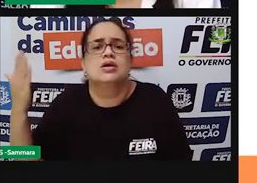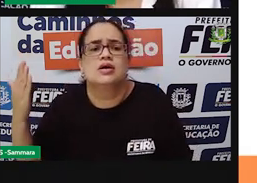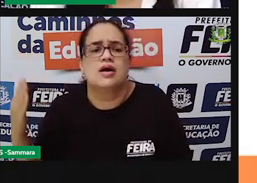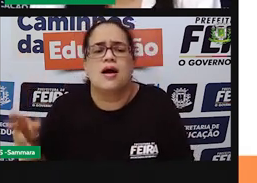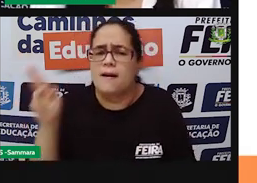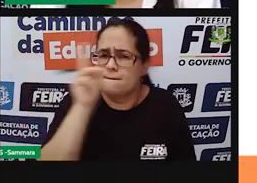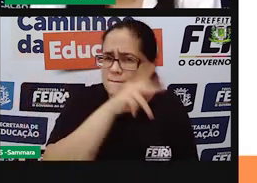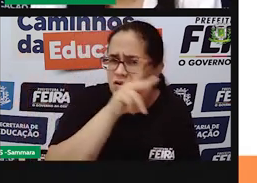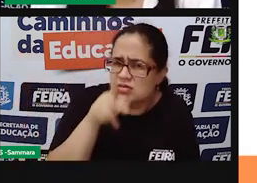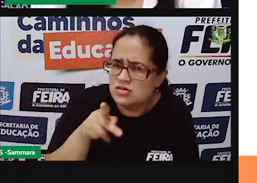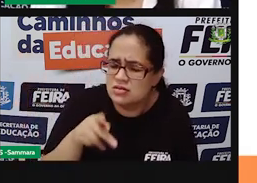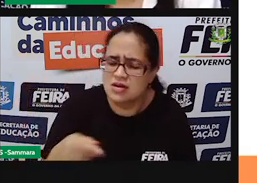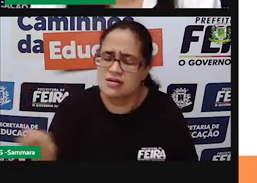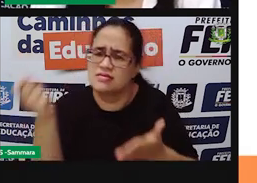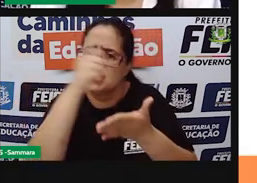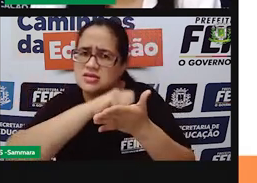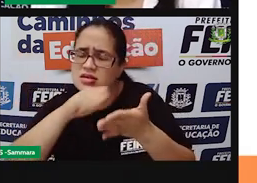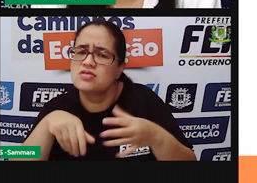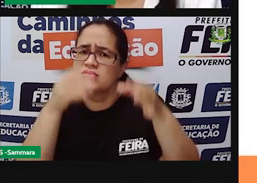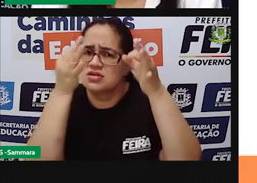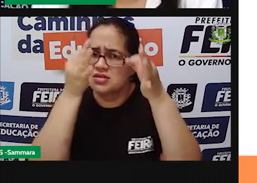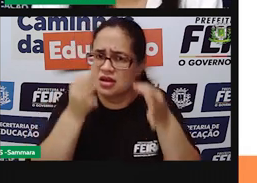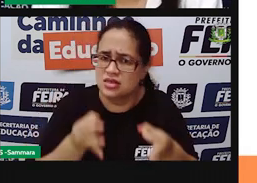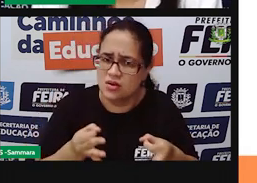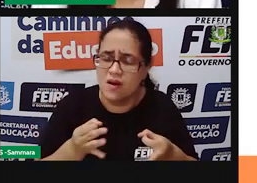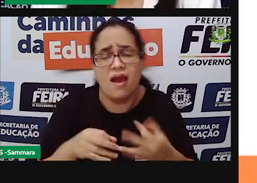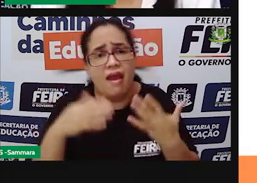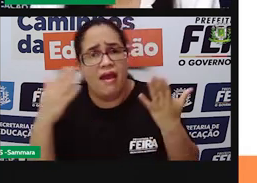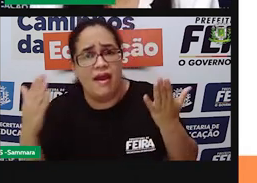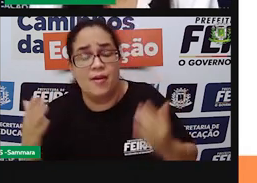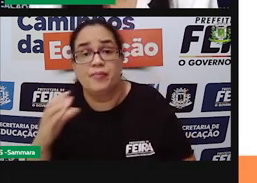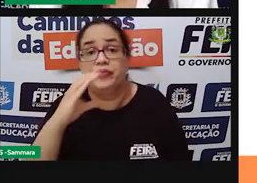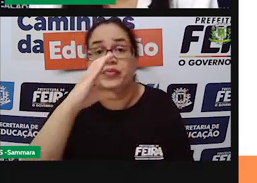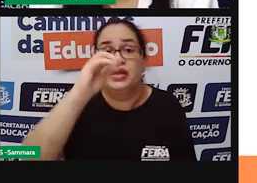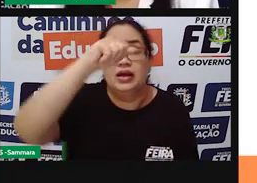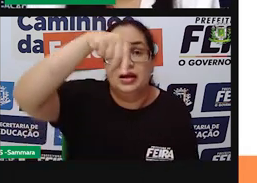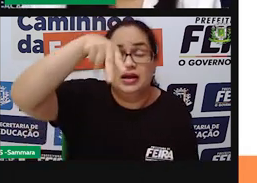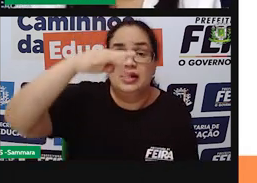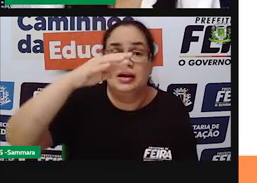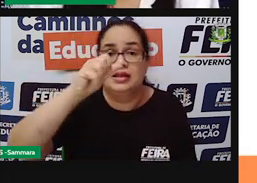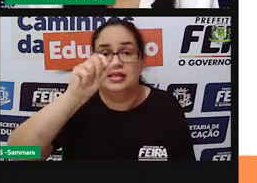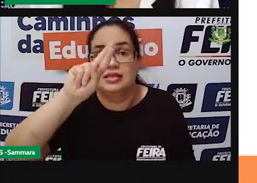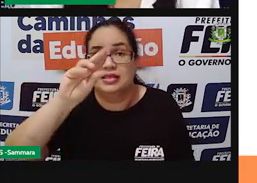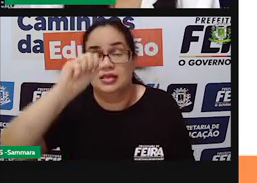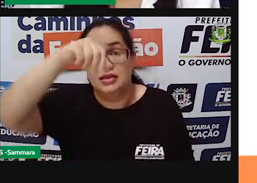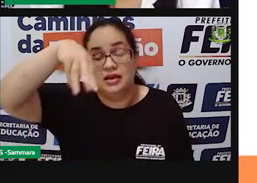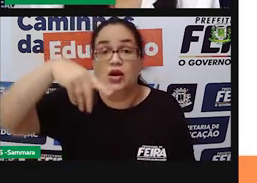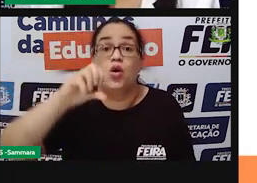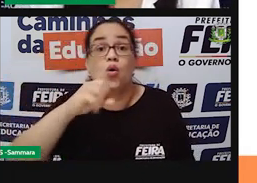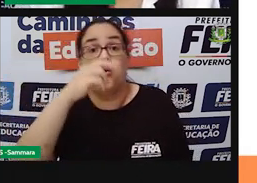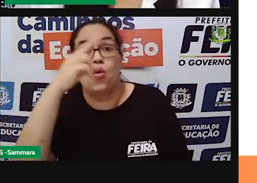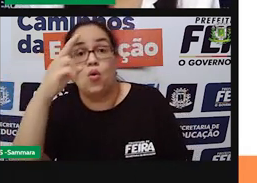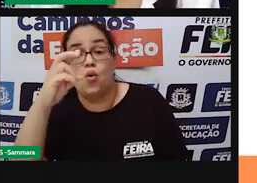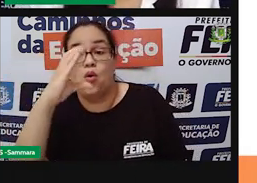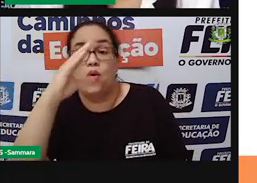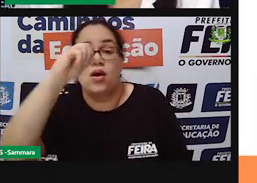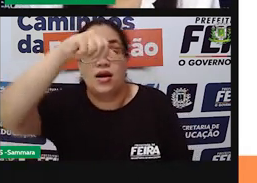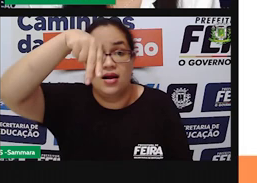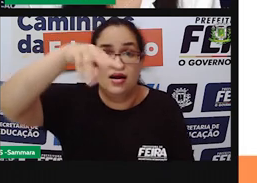escreveu, será que escreveu corretamente? É cantaram ou cantarão? Vamos